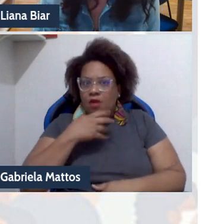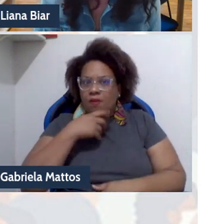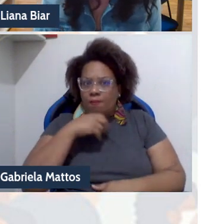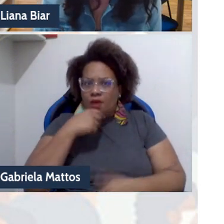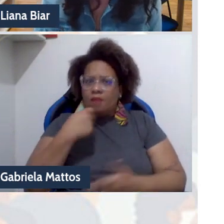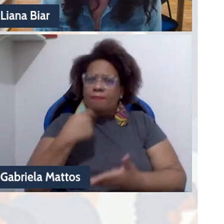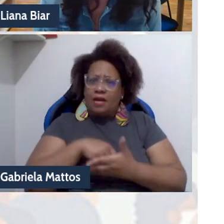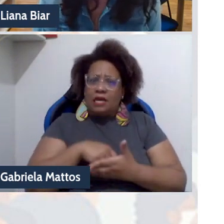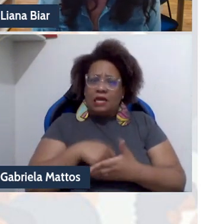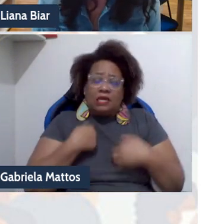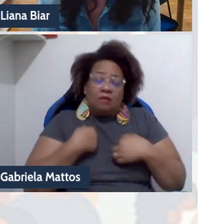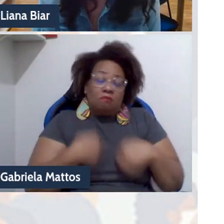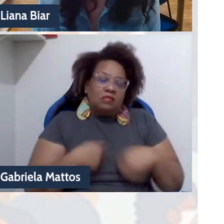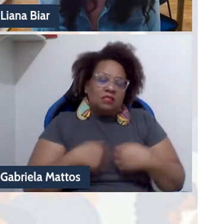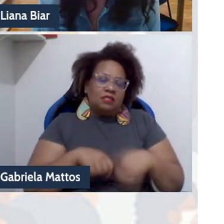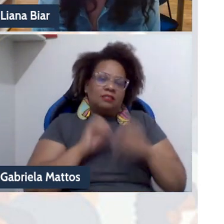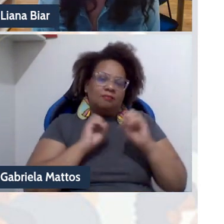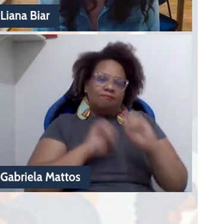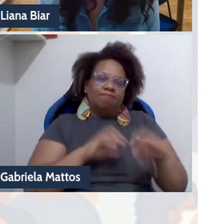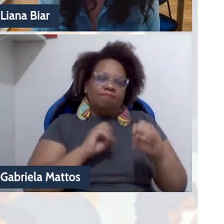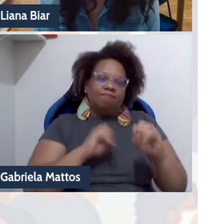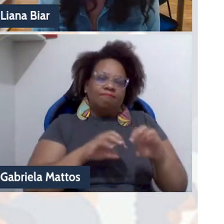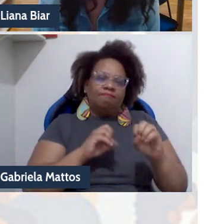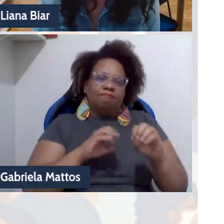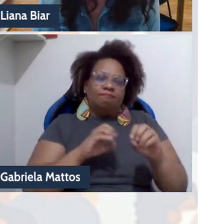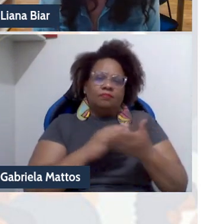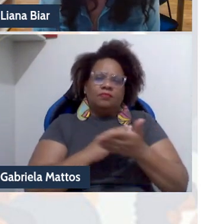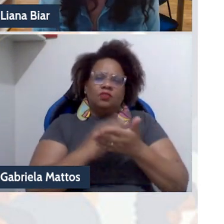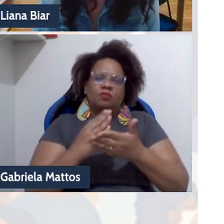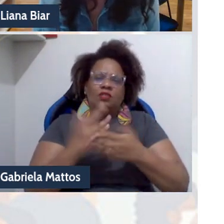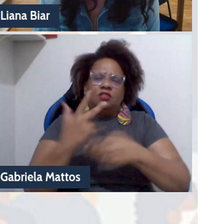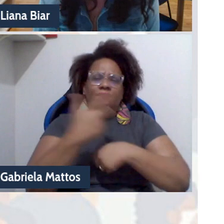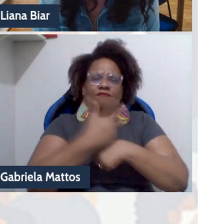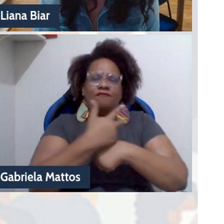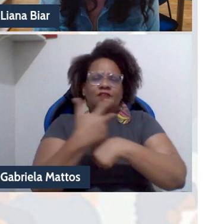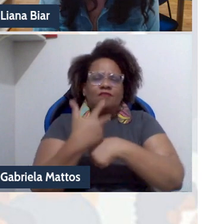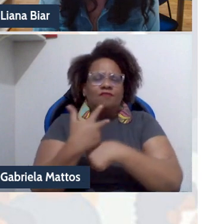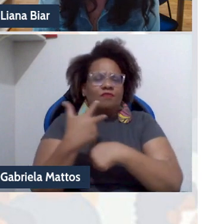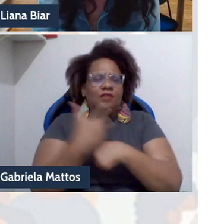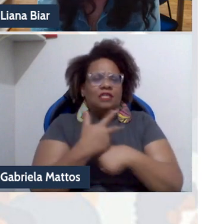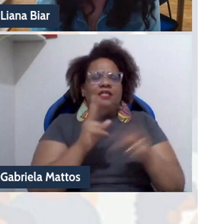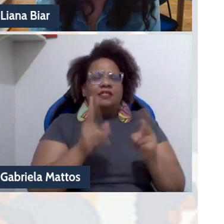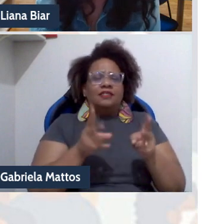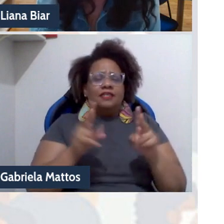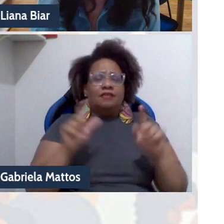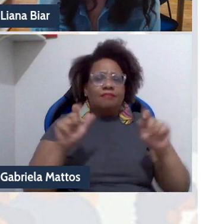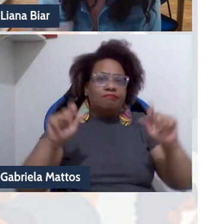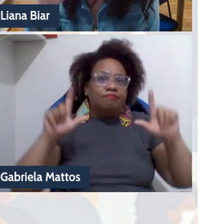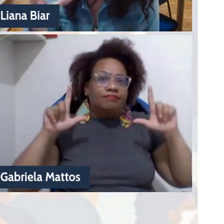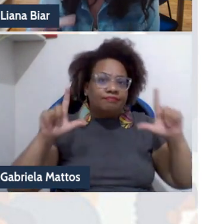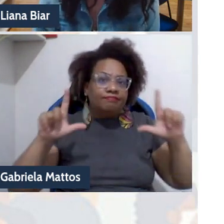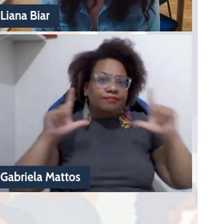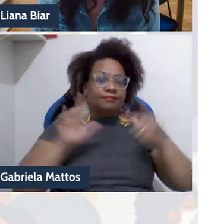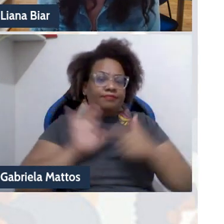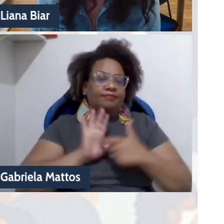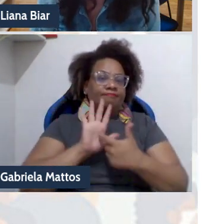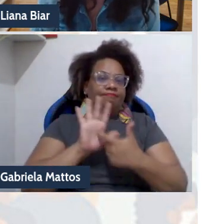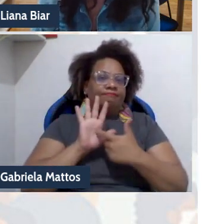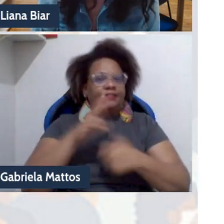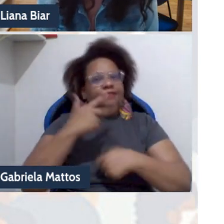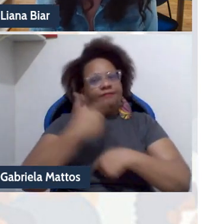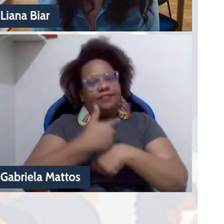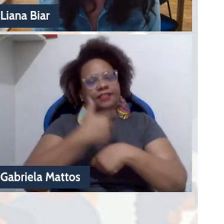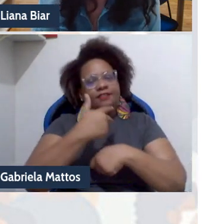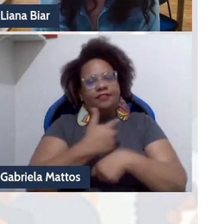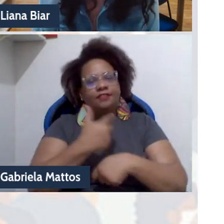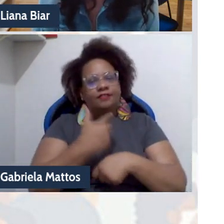tinha que dar aula. E aí vieram as filmagens, a gente estava sempre se apresentando ali no vídeo, né? Entender